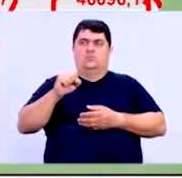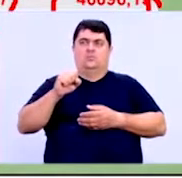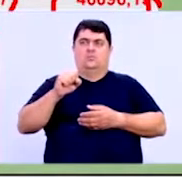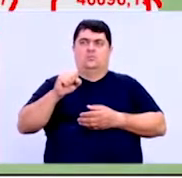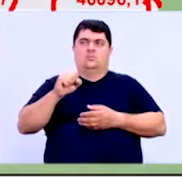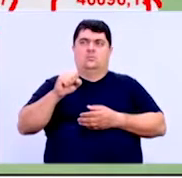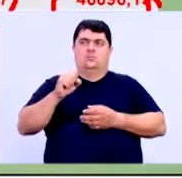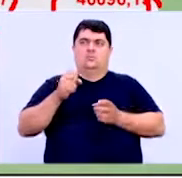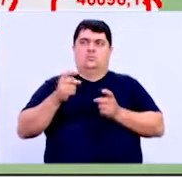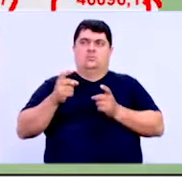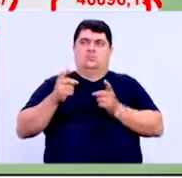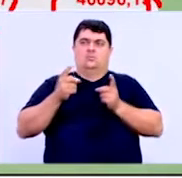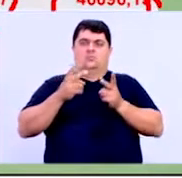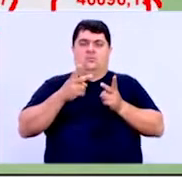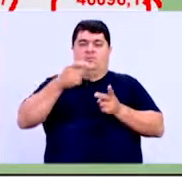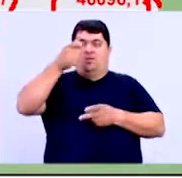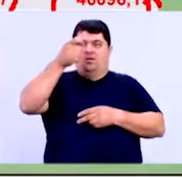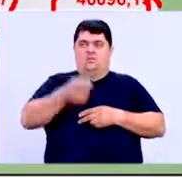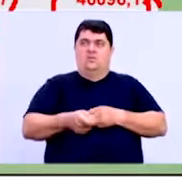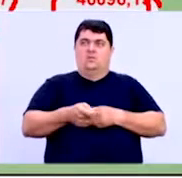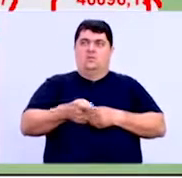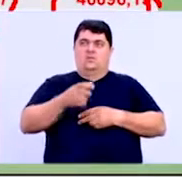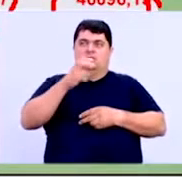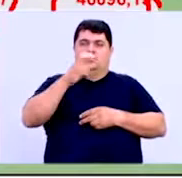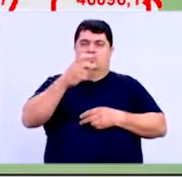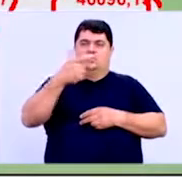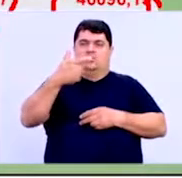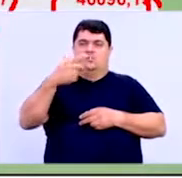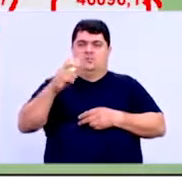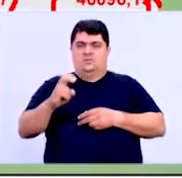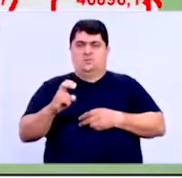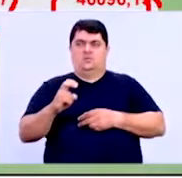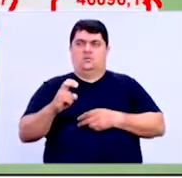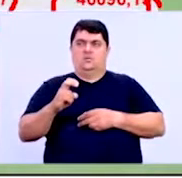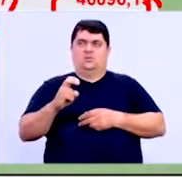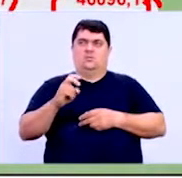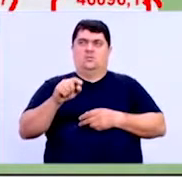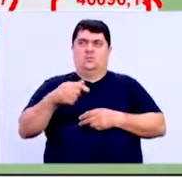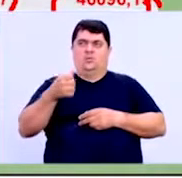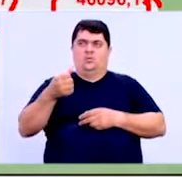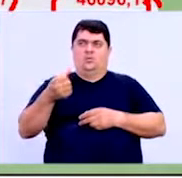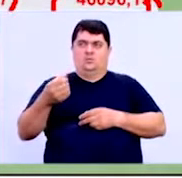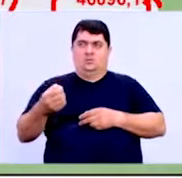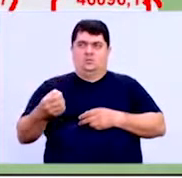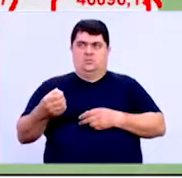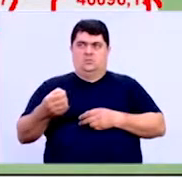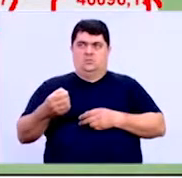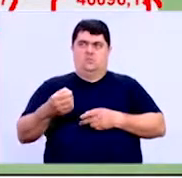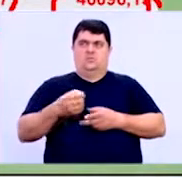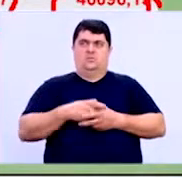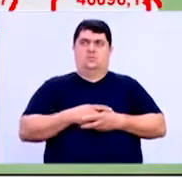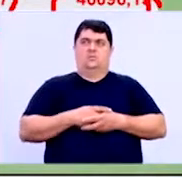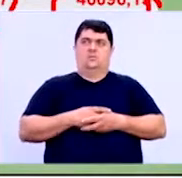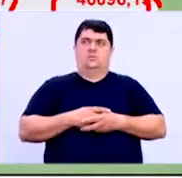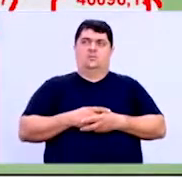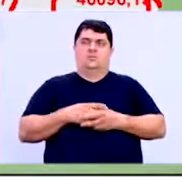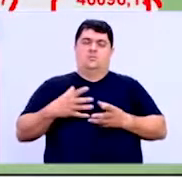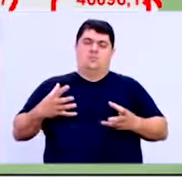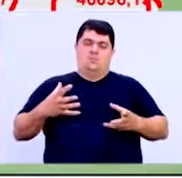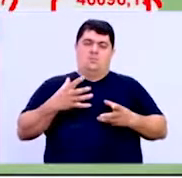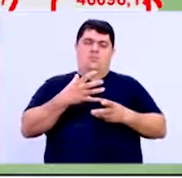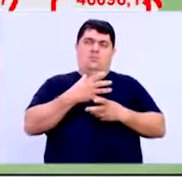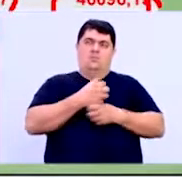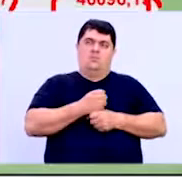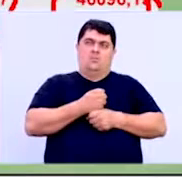Com vendas à vista de 525. Ponto 60. Isso, ponto 60. Mas